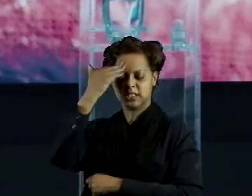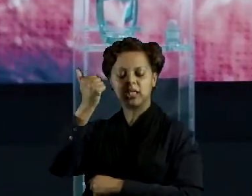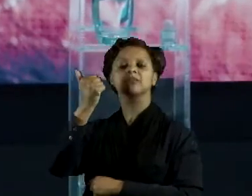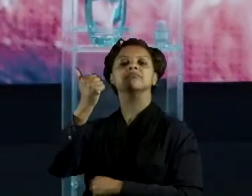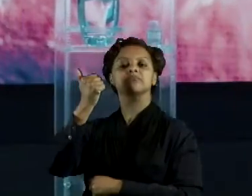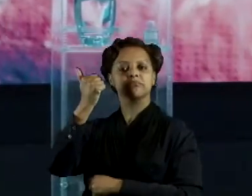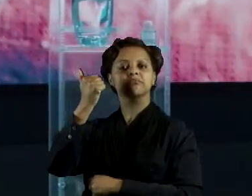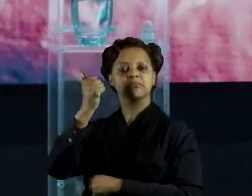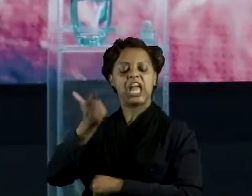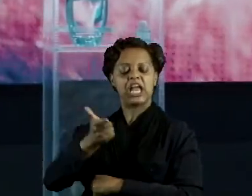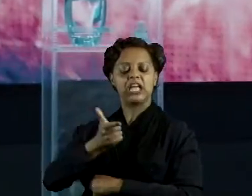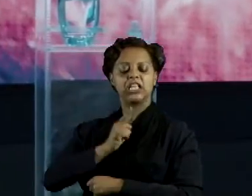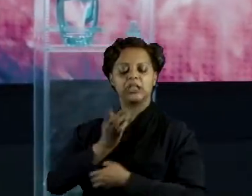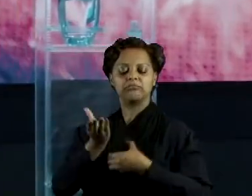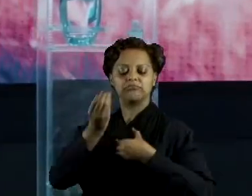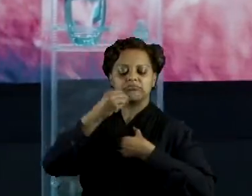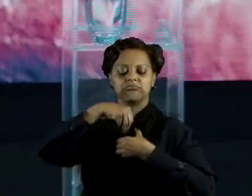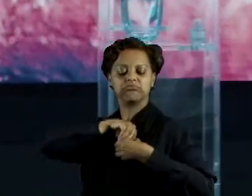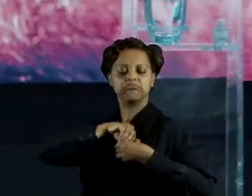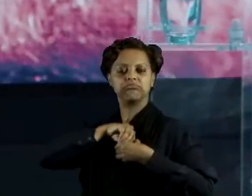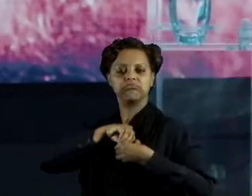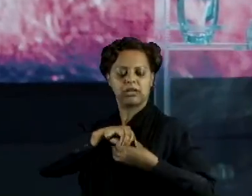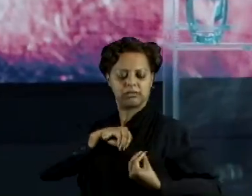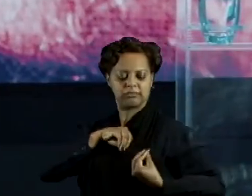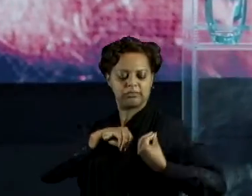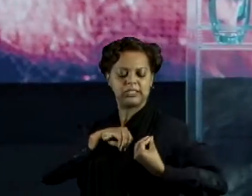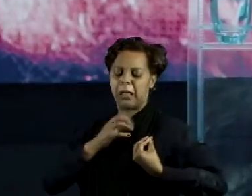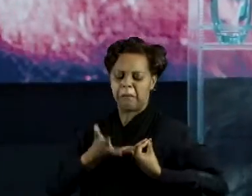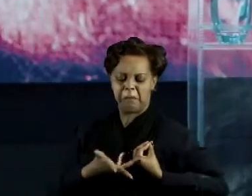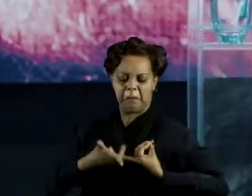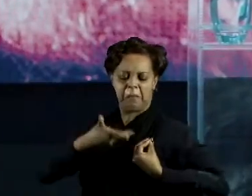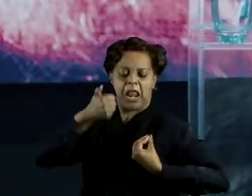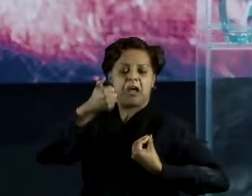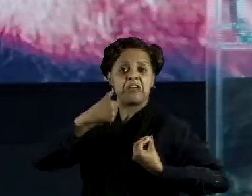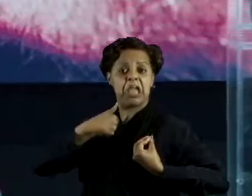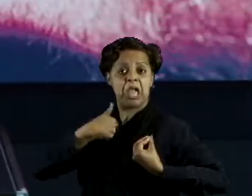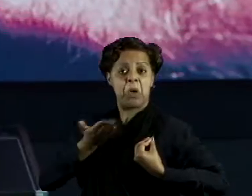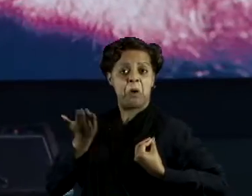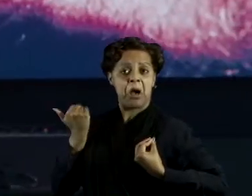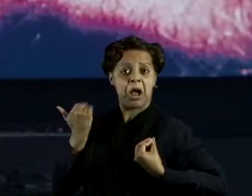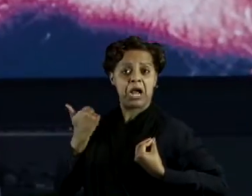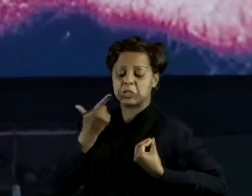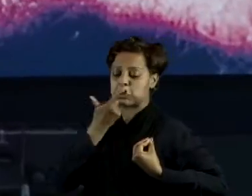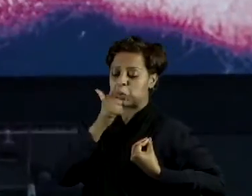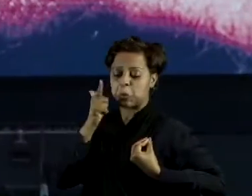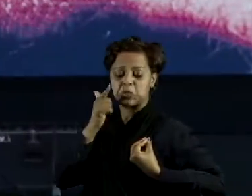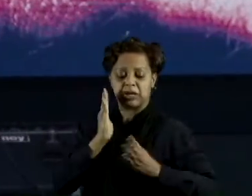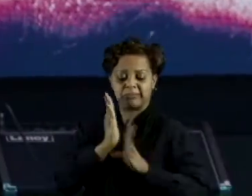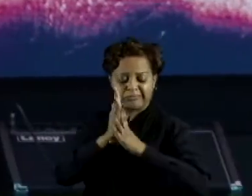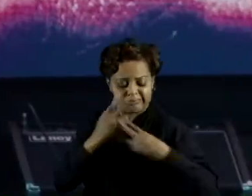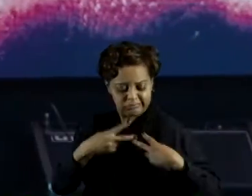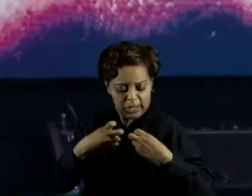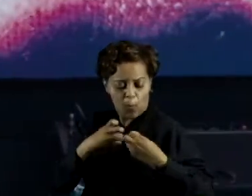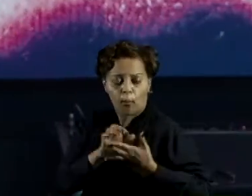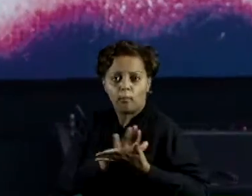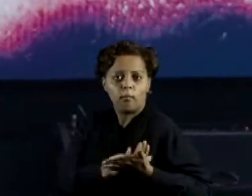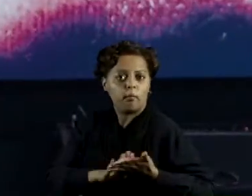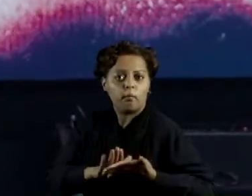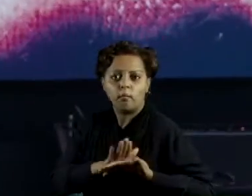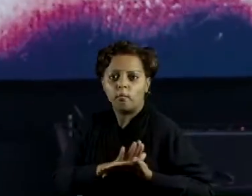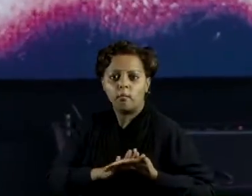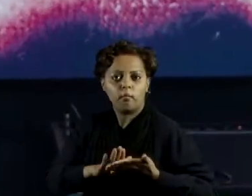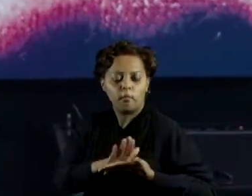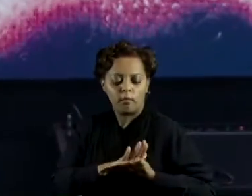que existe algo dentro de você extraordinário que talvez você nem tenha descoberto. E que